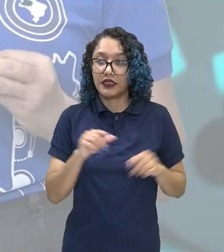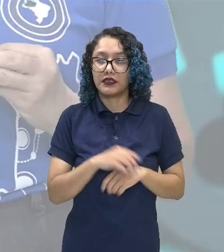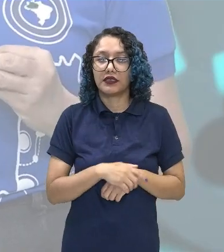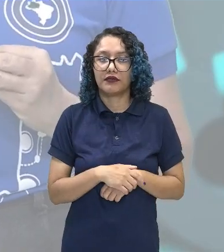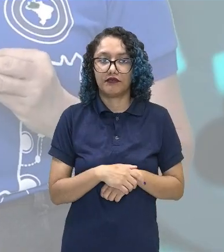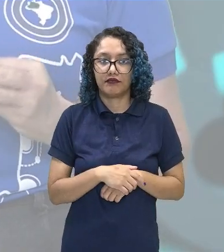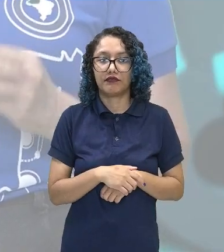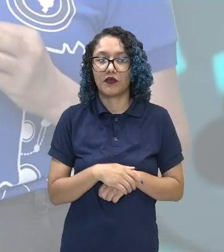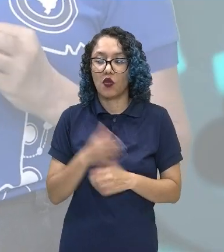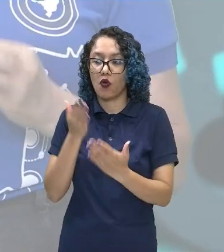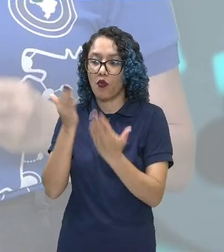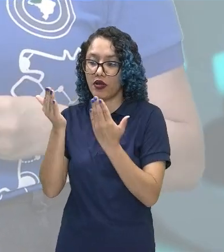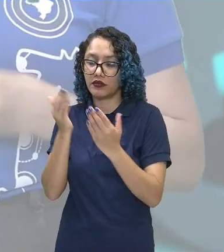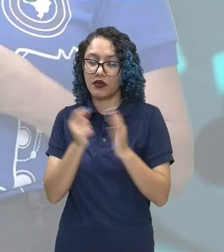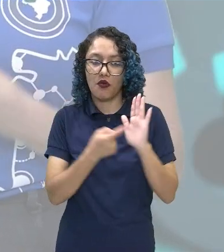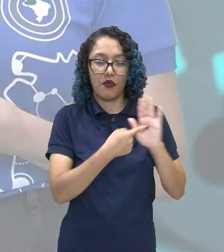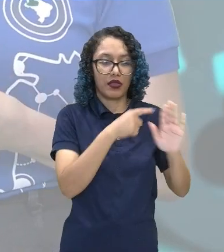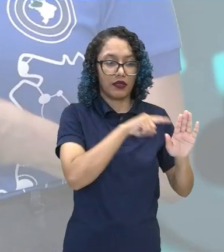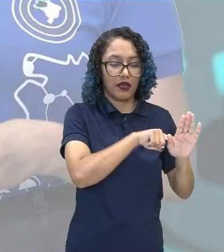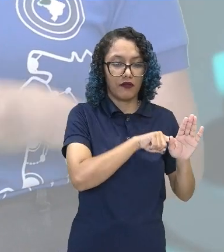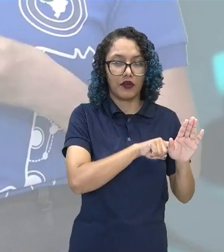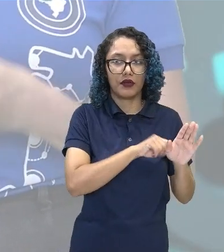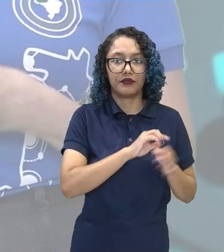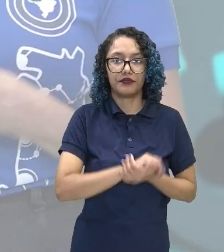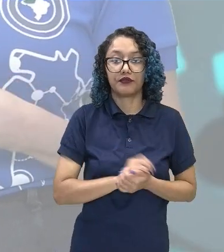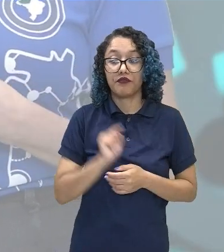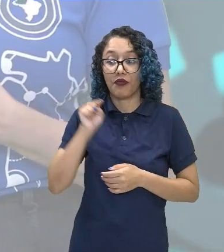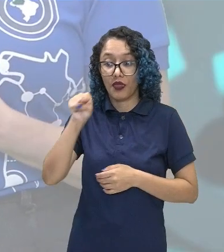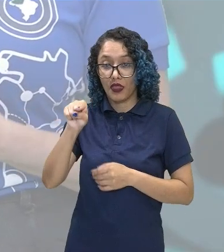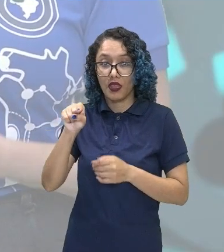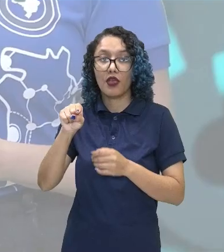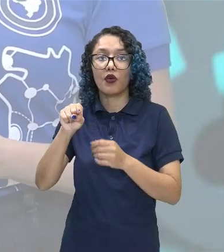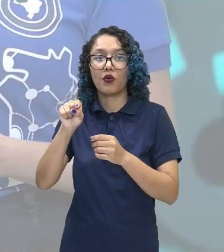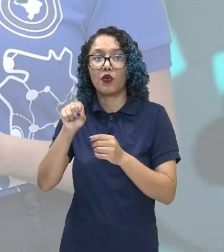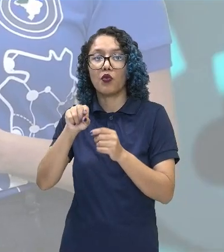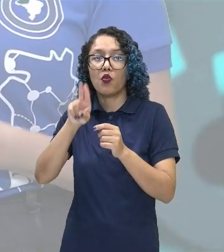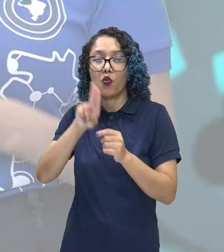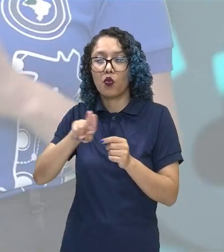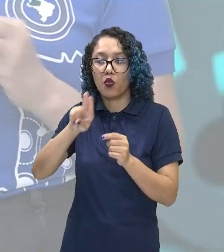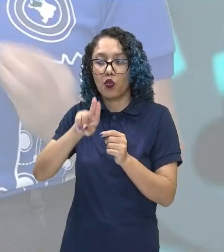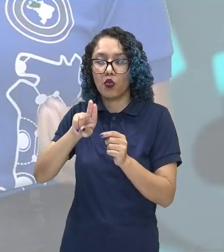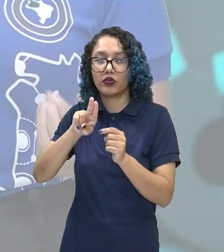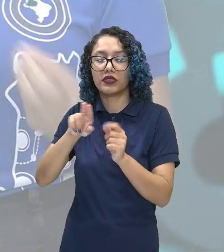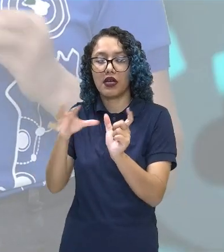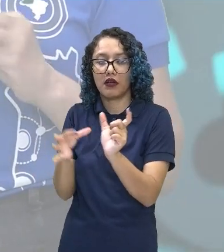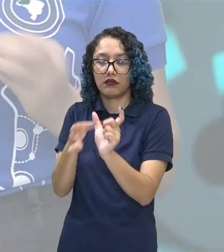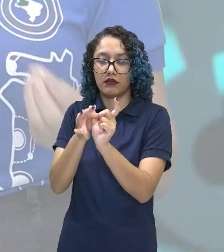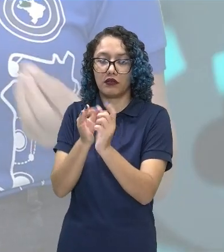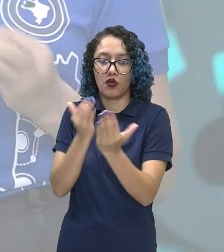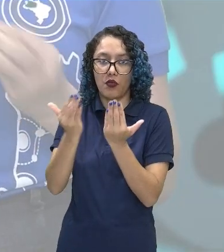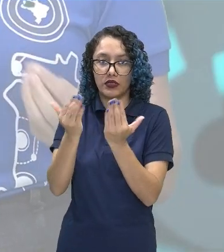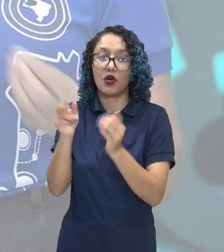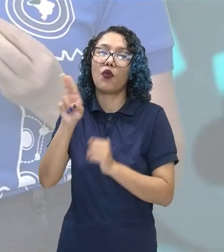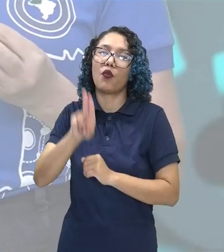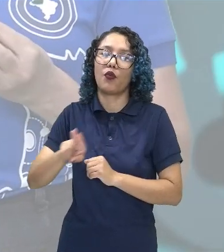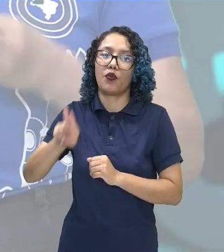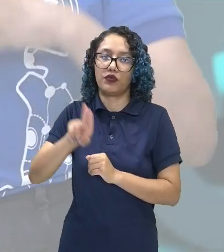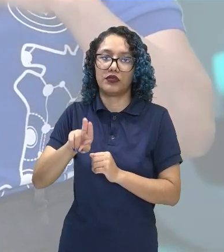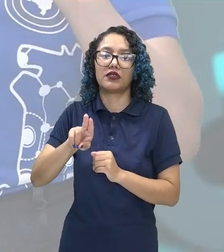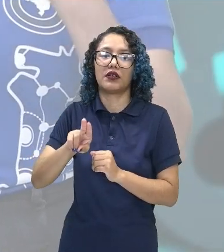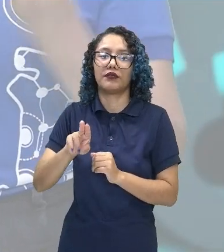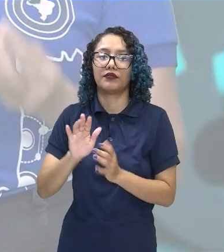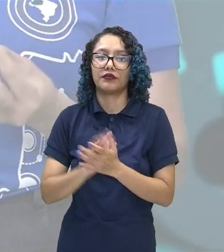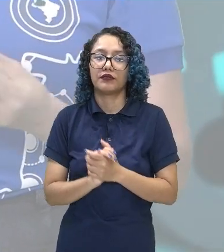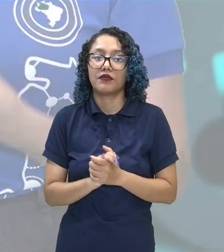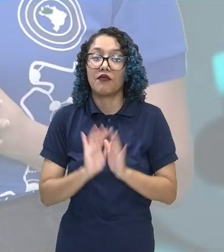metáfora e comparação. Um se utiliza o conectivo comparativo para fazer essa comparação entre os